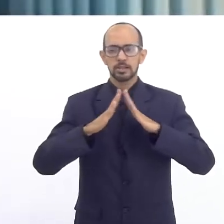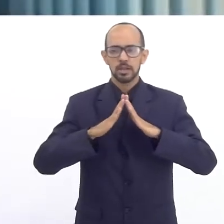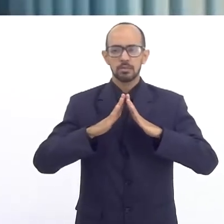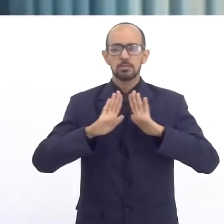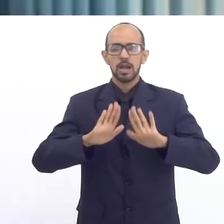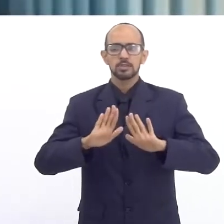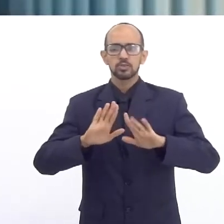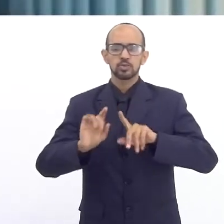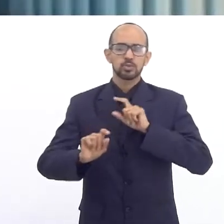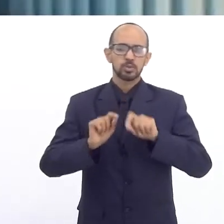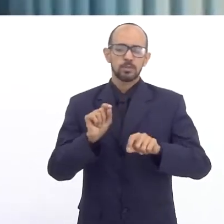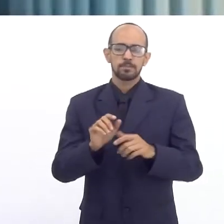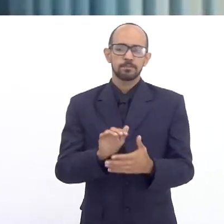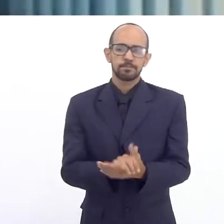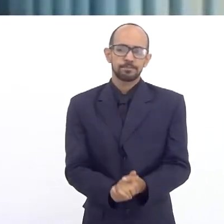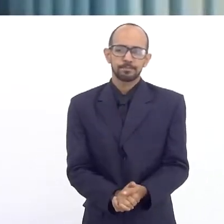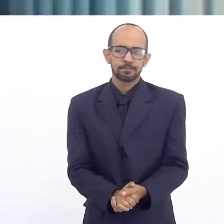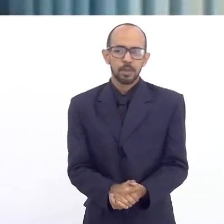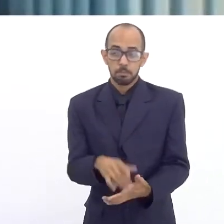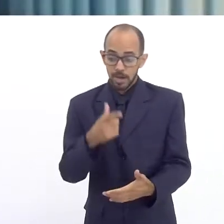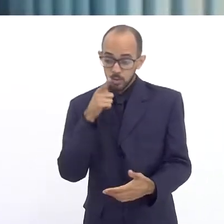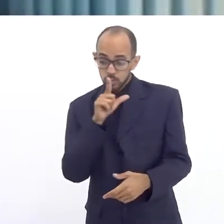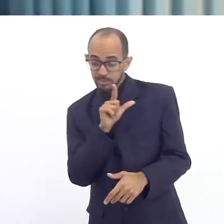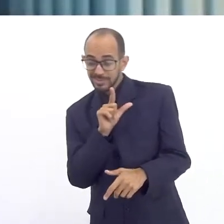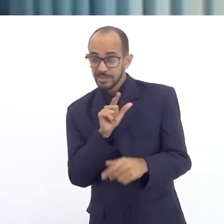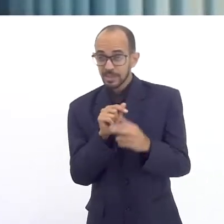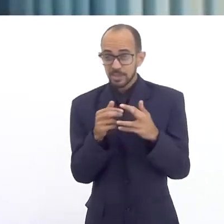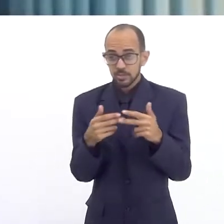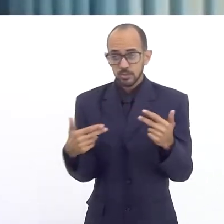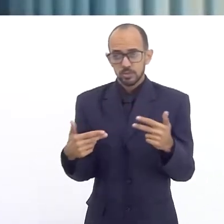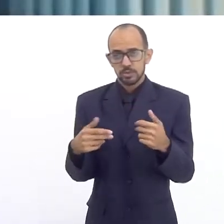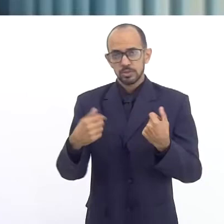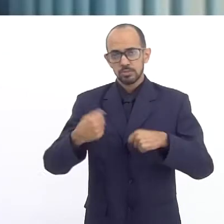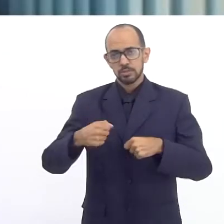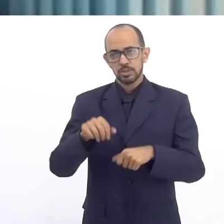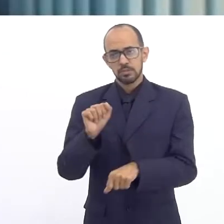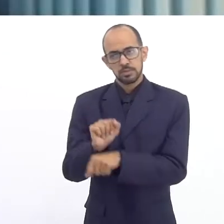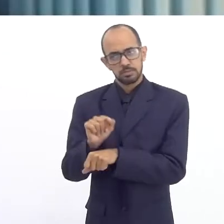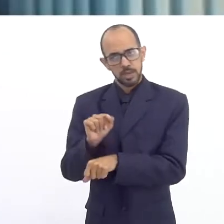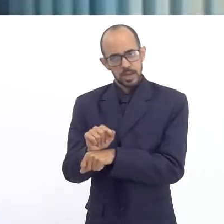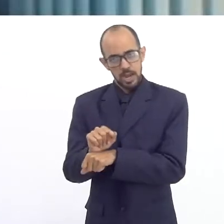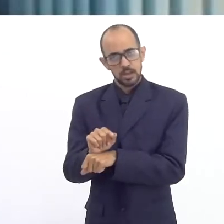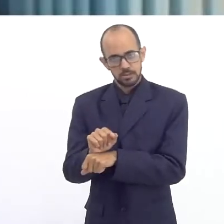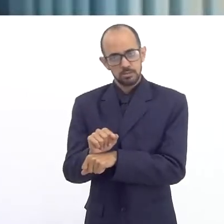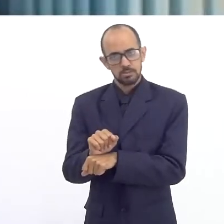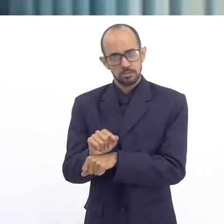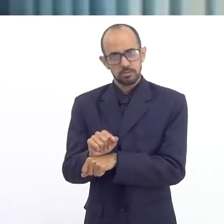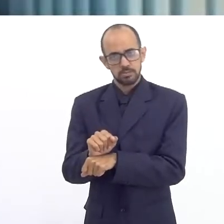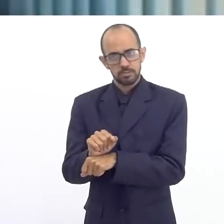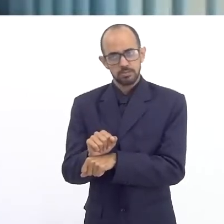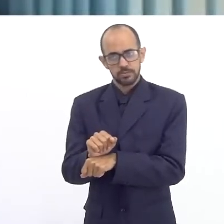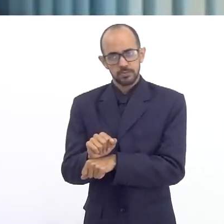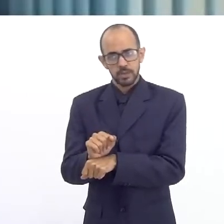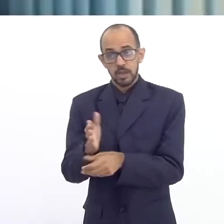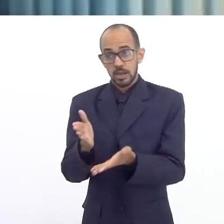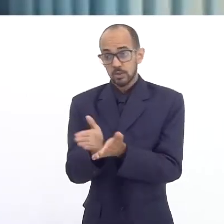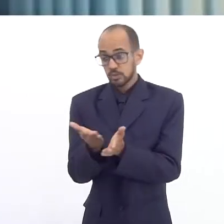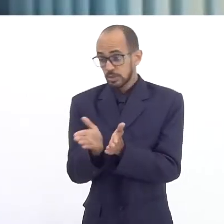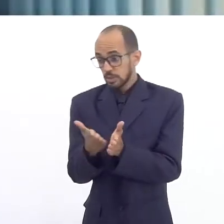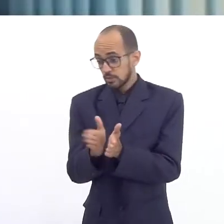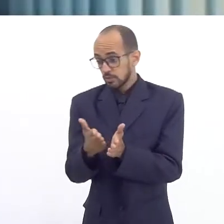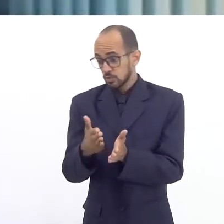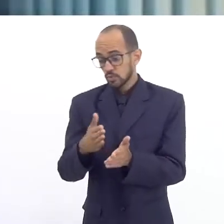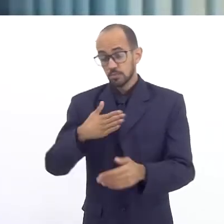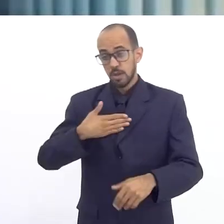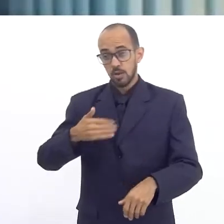casa, mas, veja, a gente, para conseguir alguma coisa, a gente tinha que esperar, tá? Chegar os livros